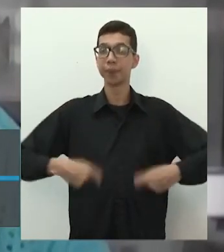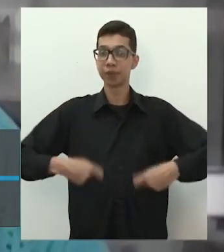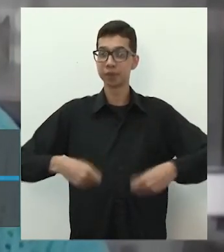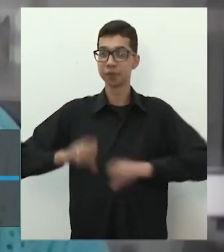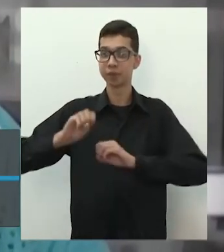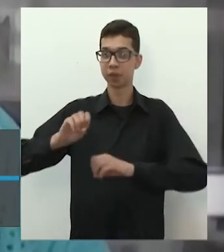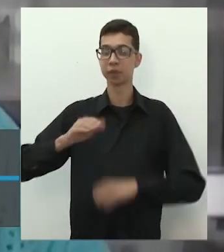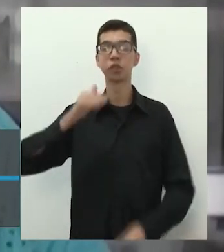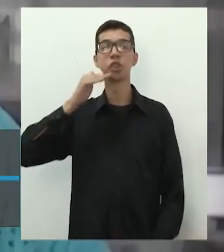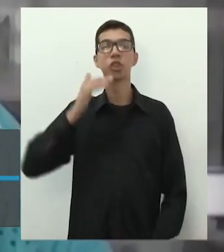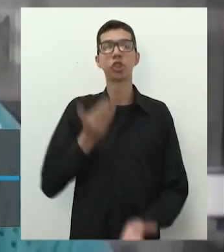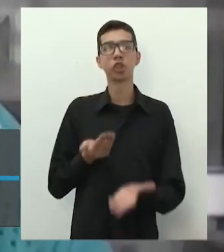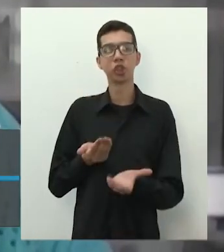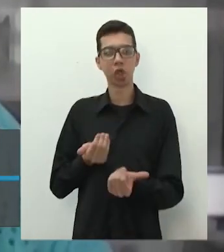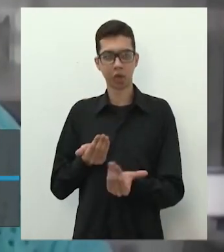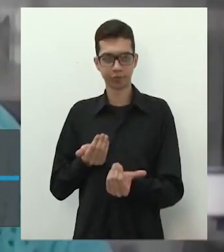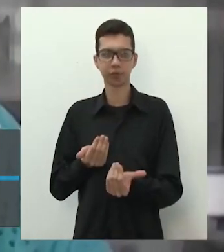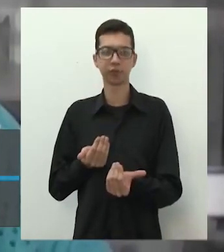não.